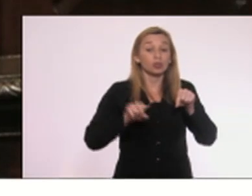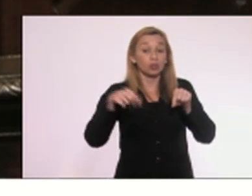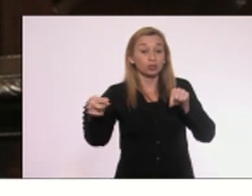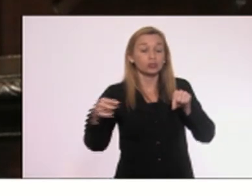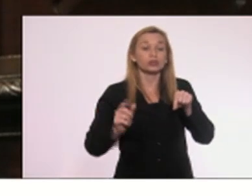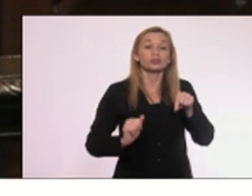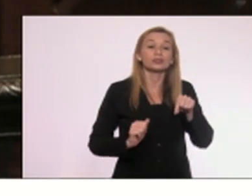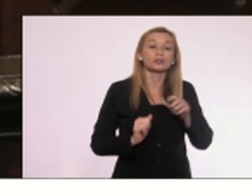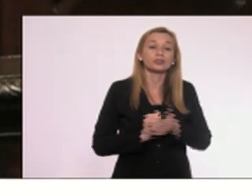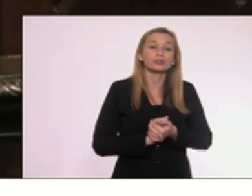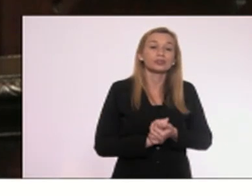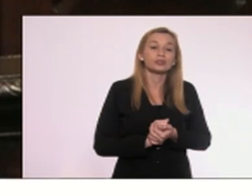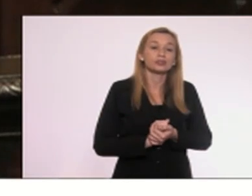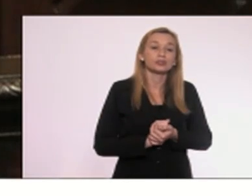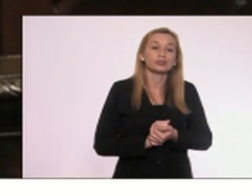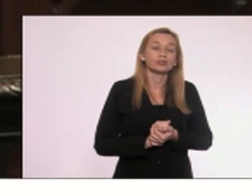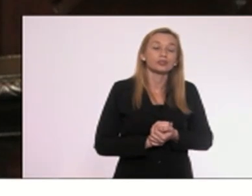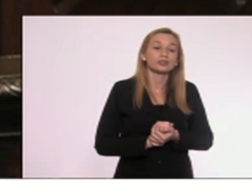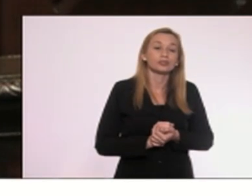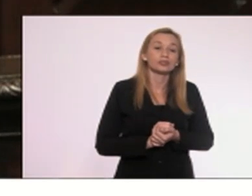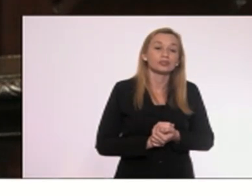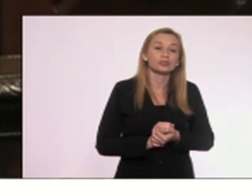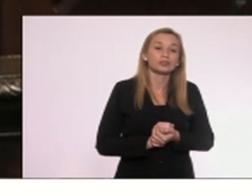provisória com quadros